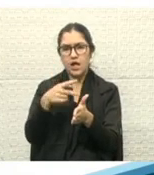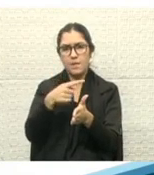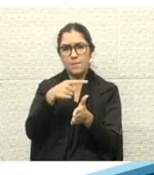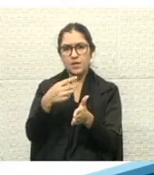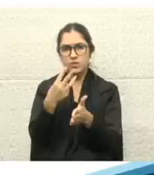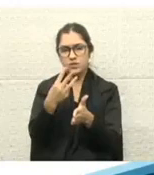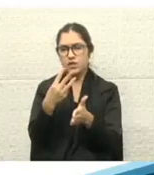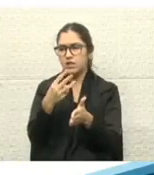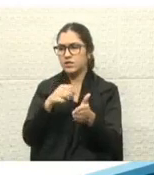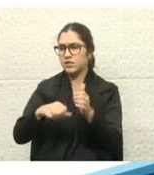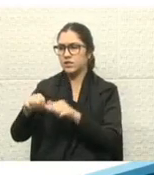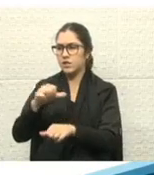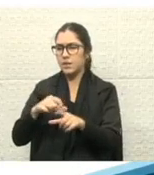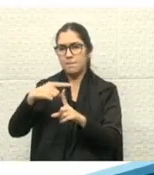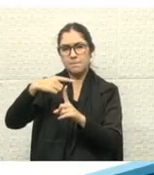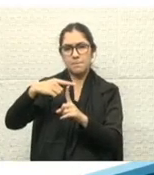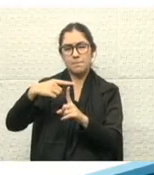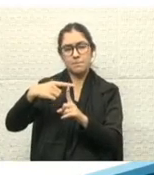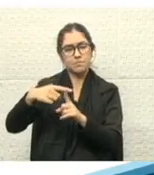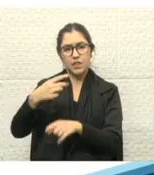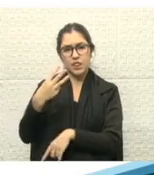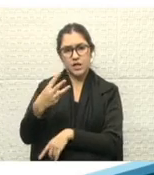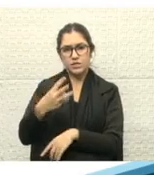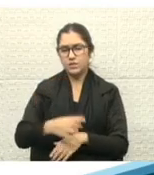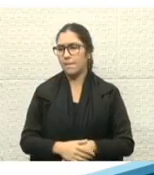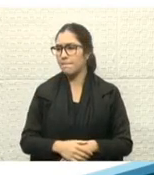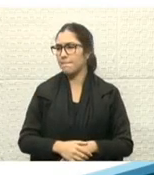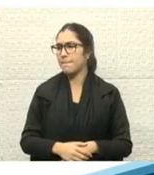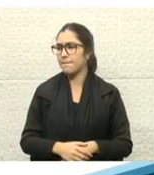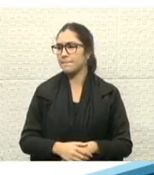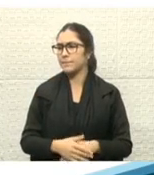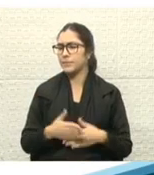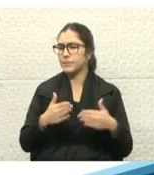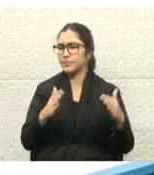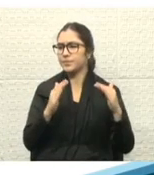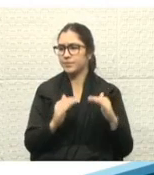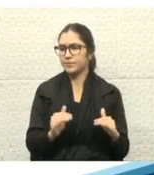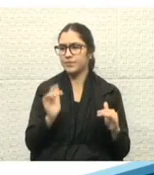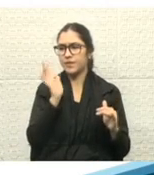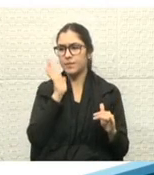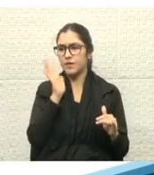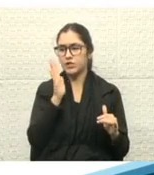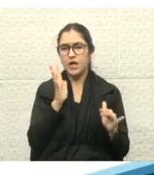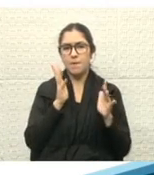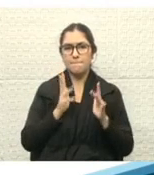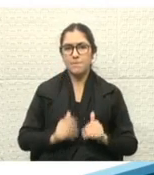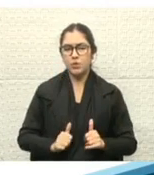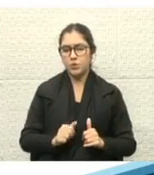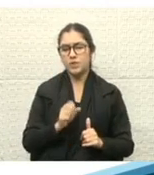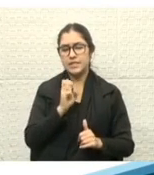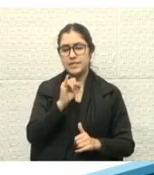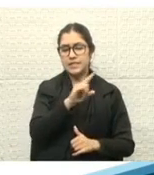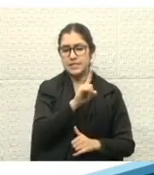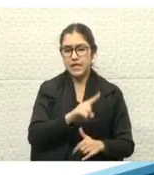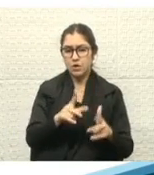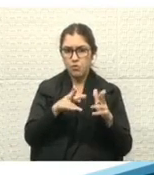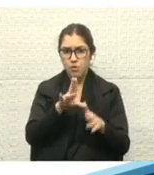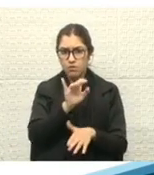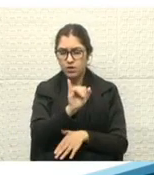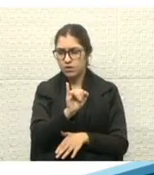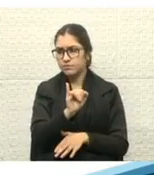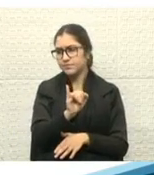menos 3, torna-se agora 3. No caso do imaginário puro, se z é igual a